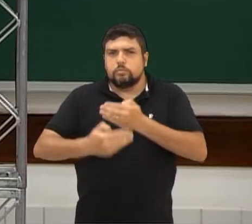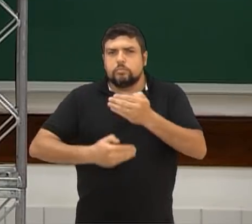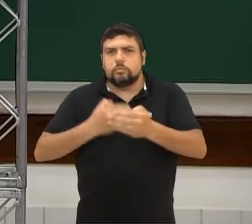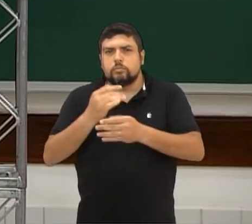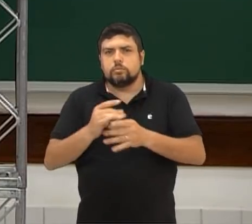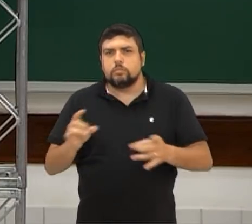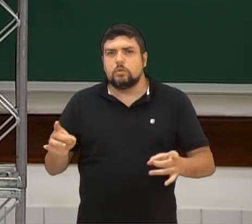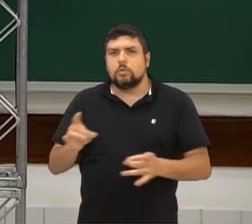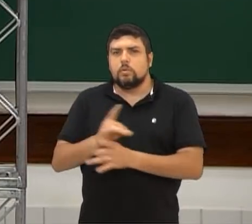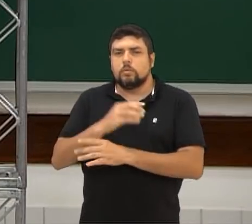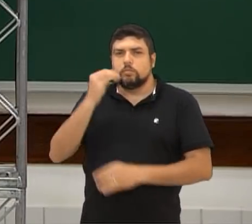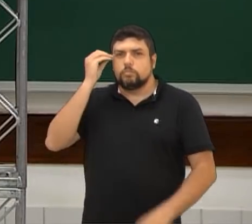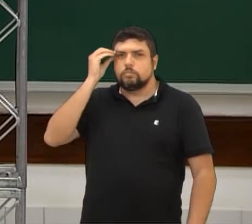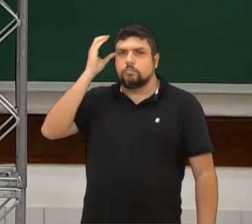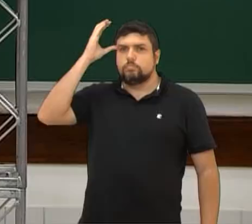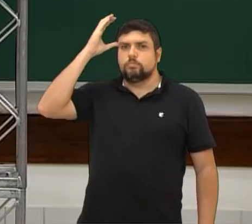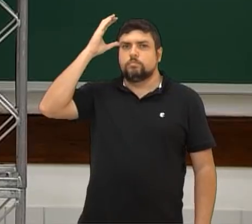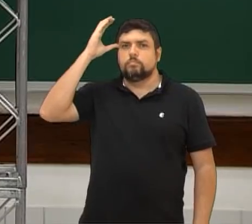ainda.